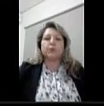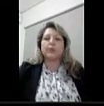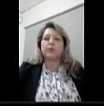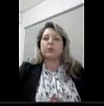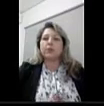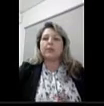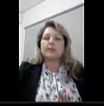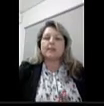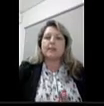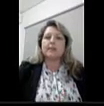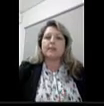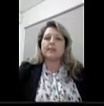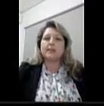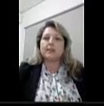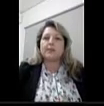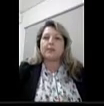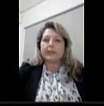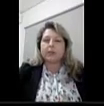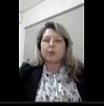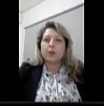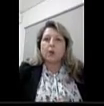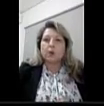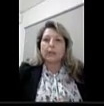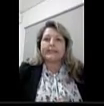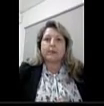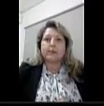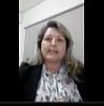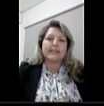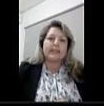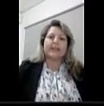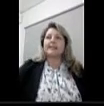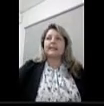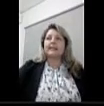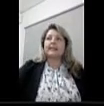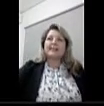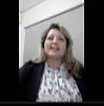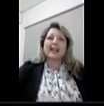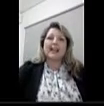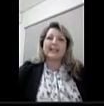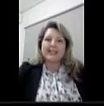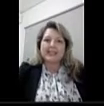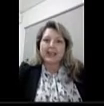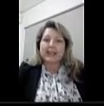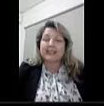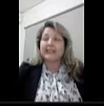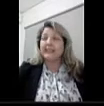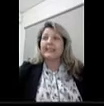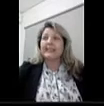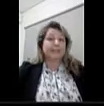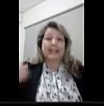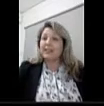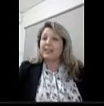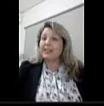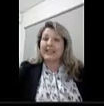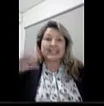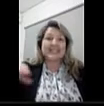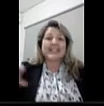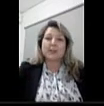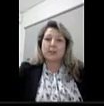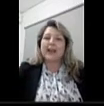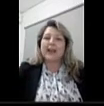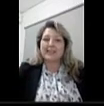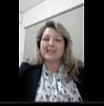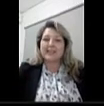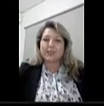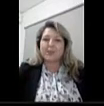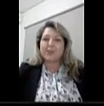segundo ano, todas as crianças estão escrevendo com letra cursiva, e essa criança está atrasada. Na verdade, ela está atrasada